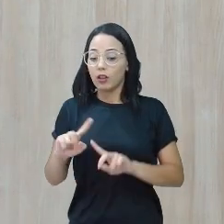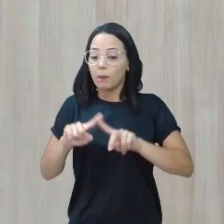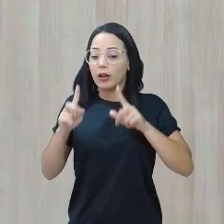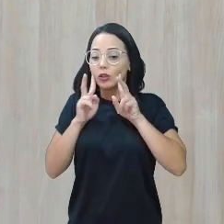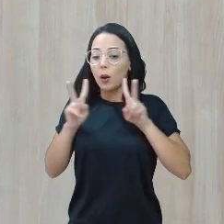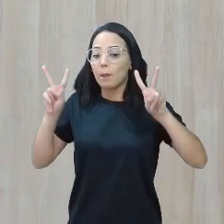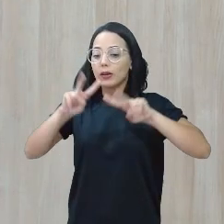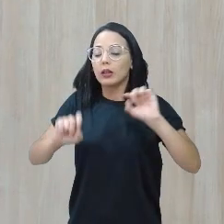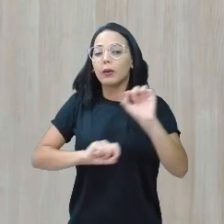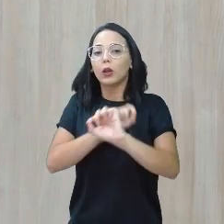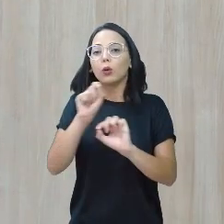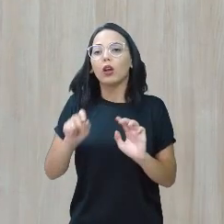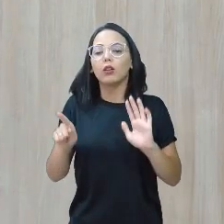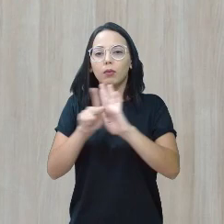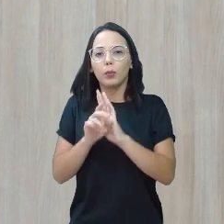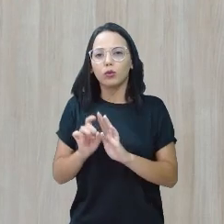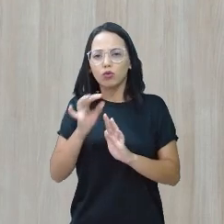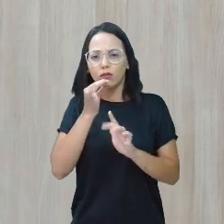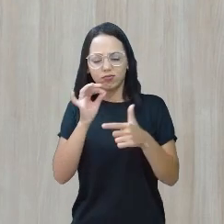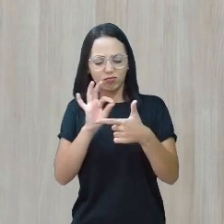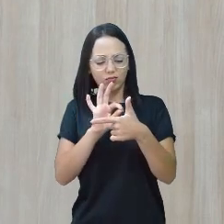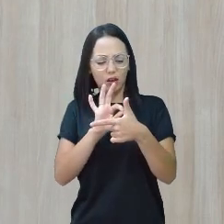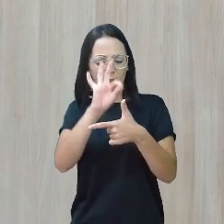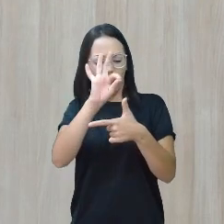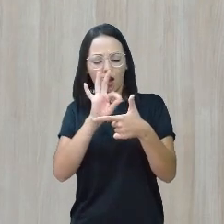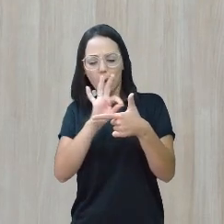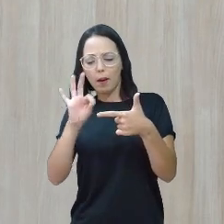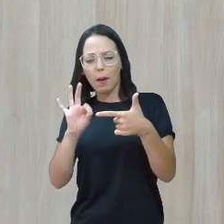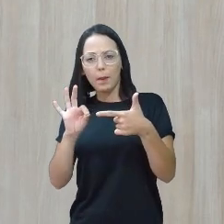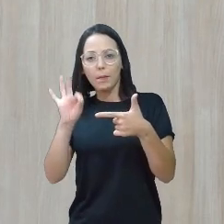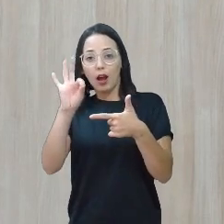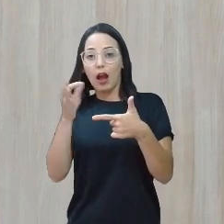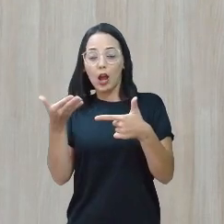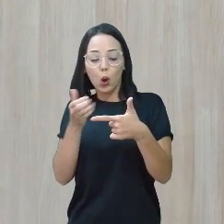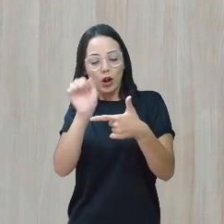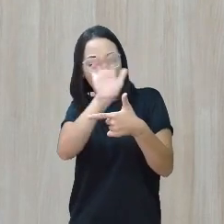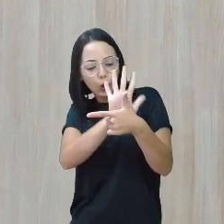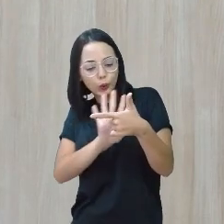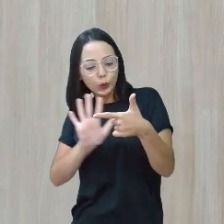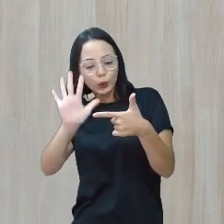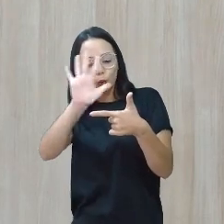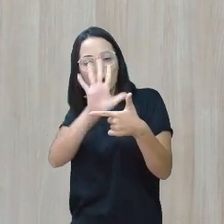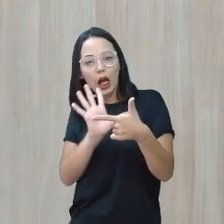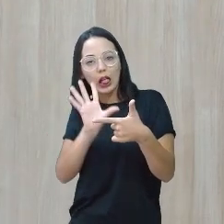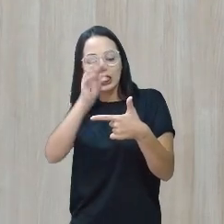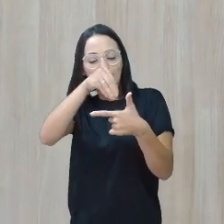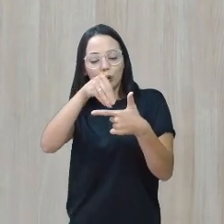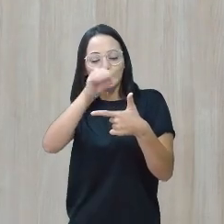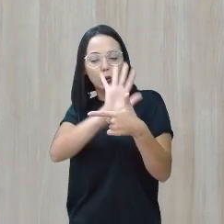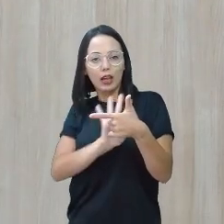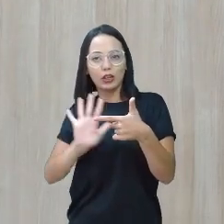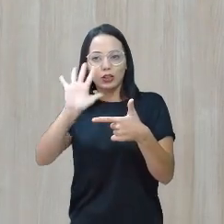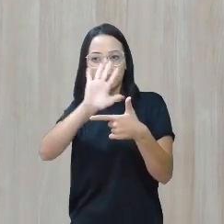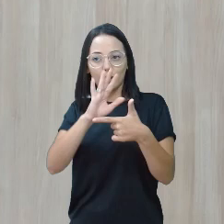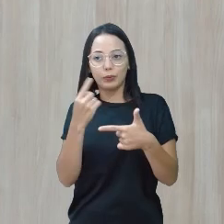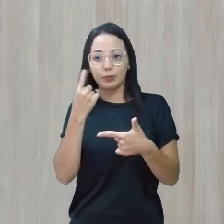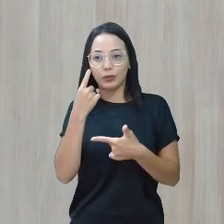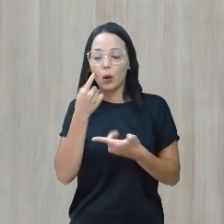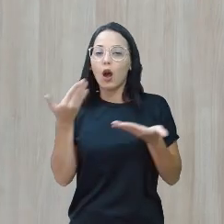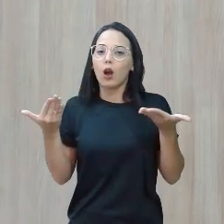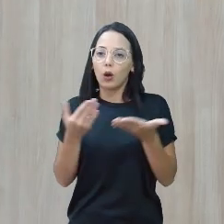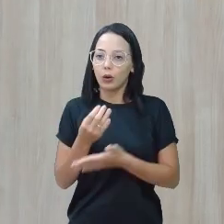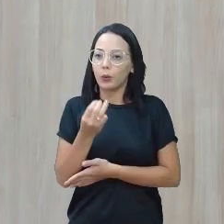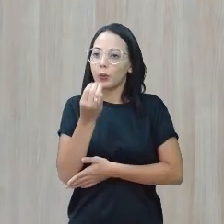gente está deixando de olhar somente os comprimentos para olhar a região interna disso. Então, vamos dar uma olhadinha aqui, ó. Eu trouxe